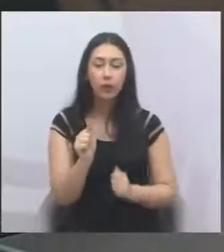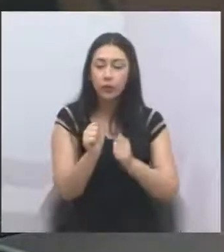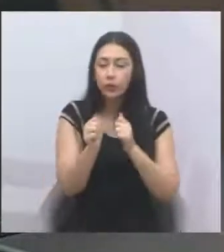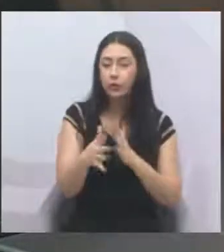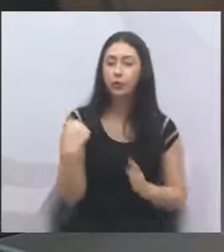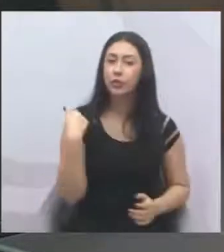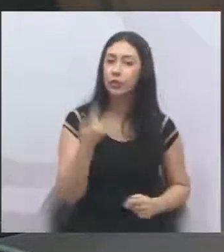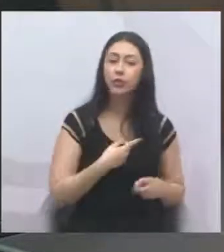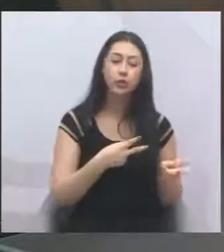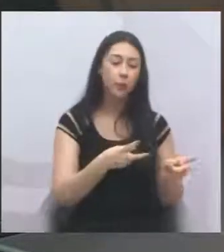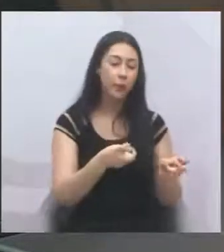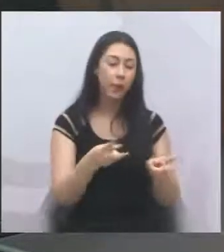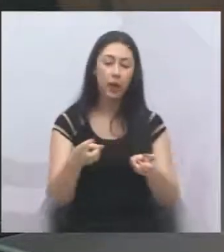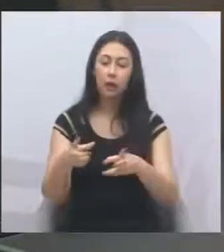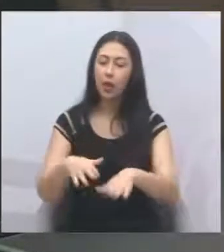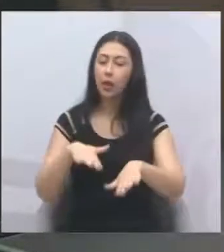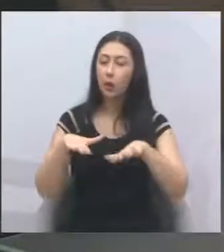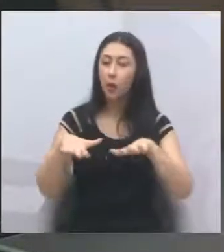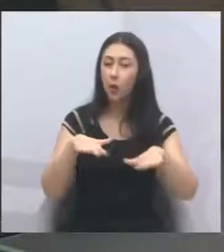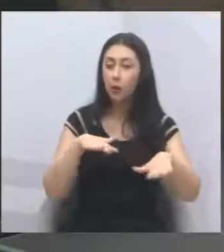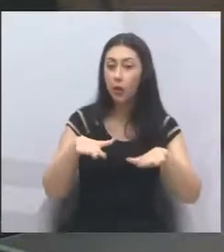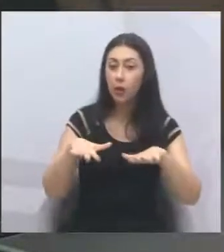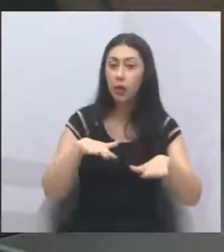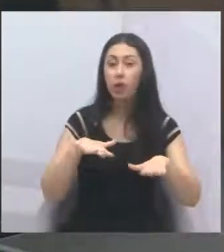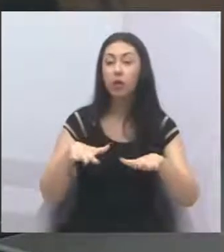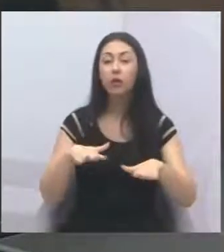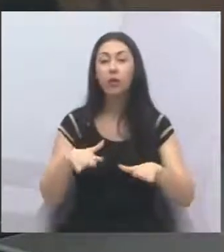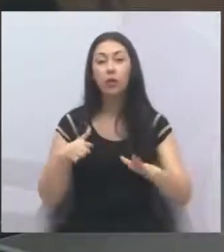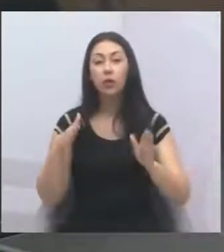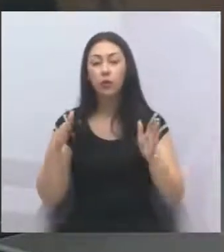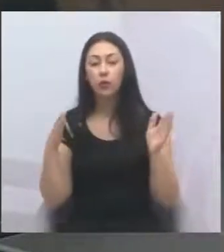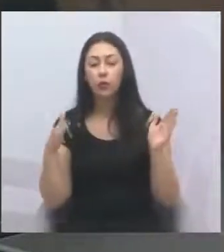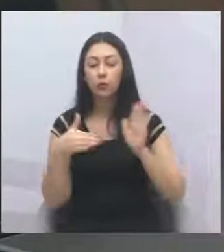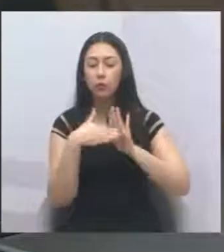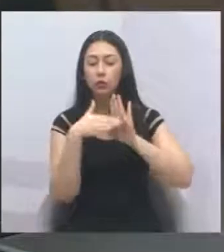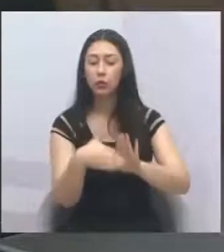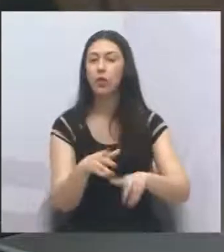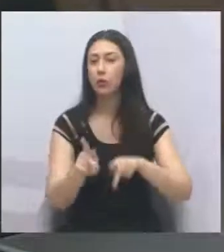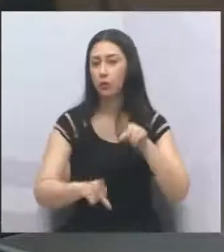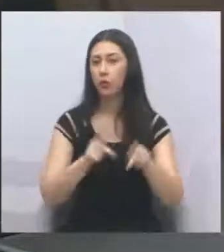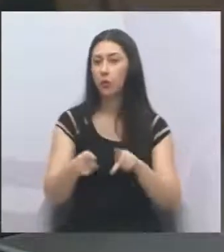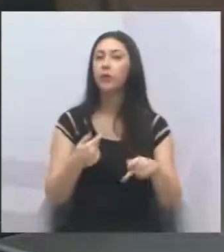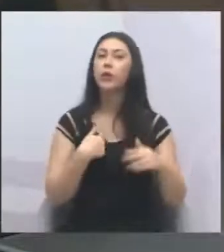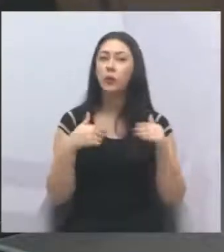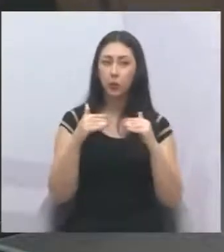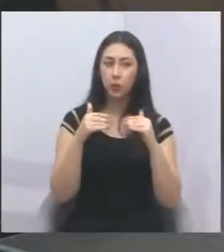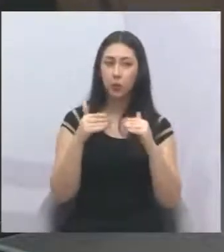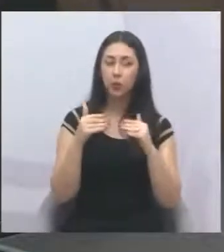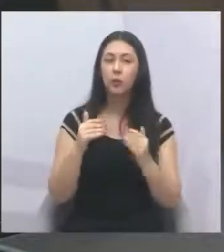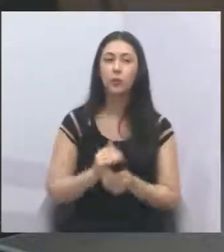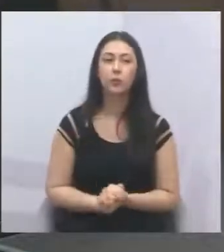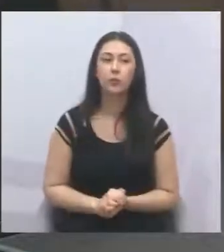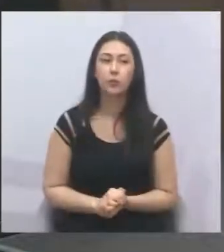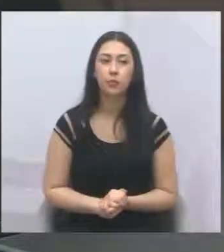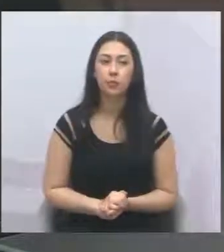a gente vem movendo aqui dentro dessa casa em favor da população de Jacareí. Meu voto é favorável.